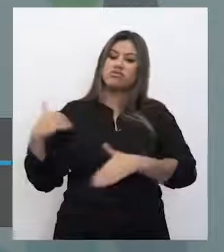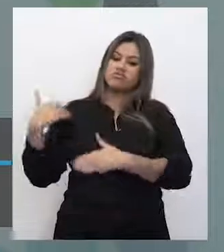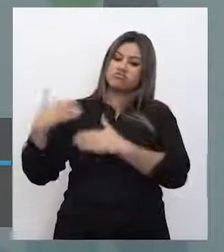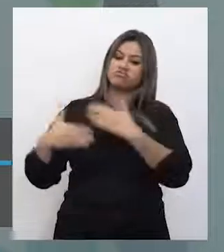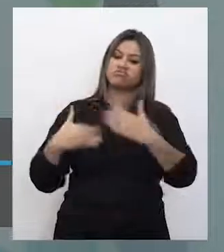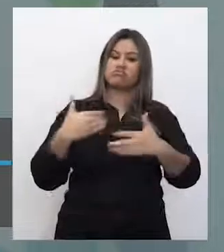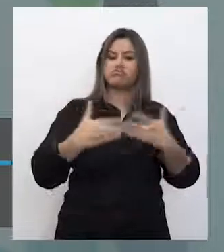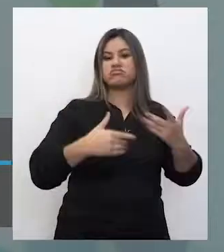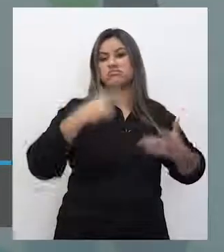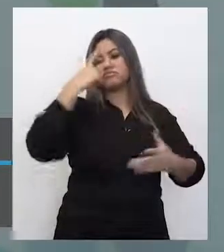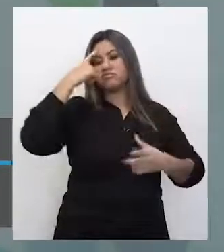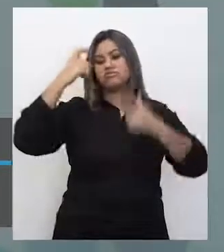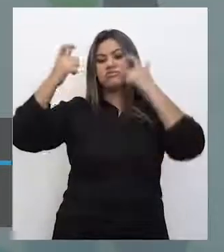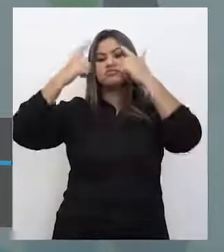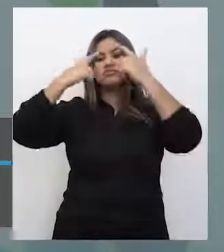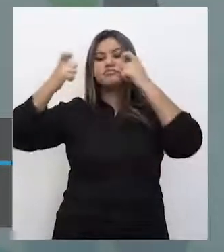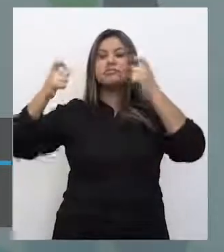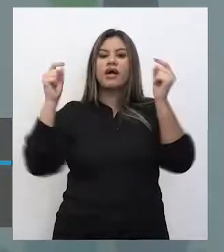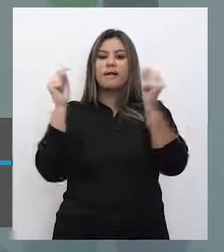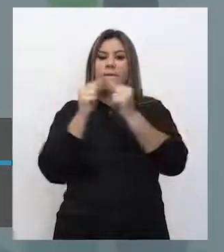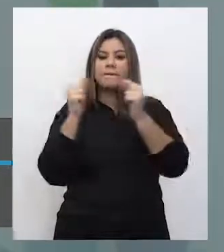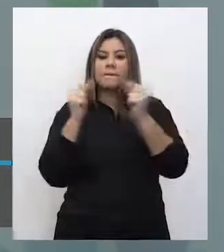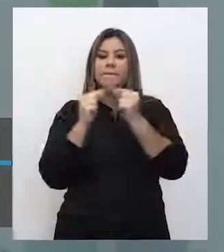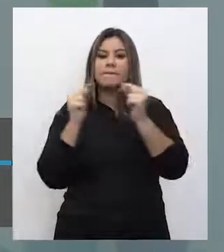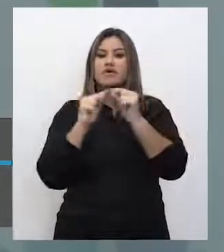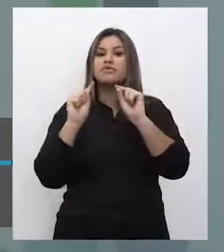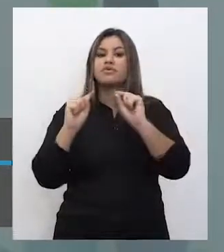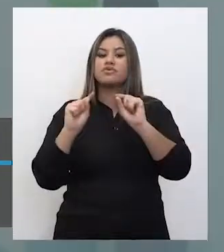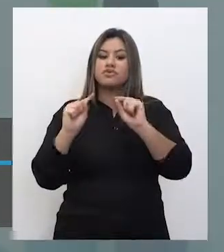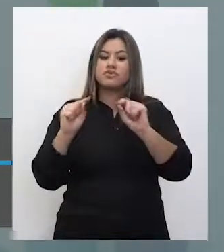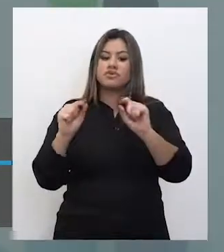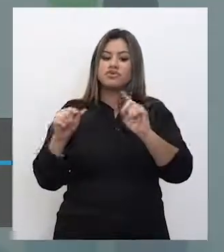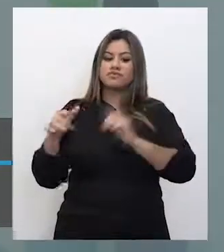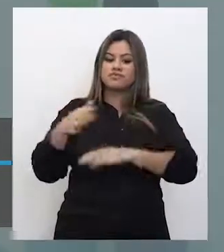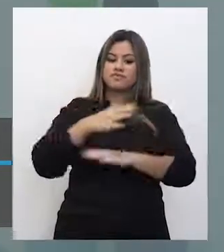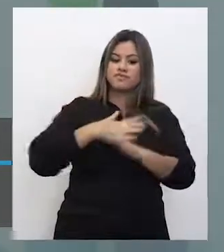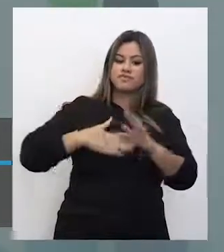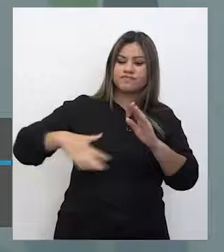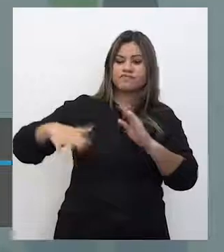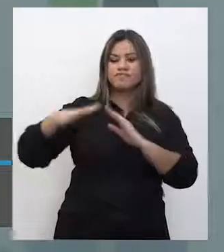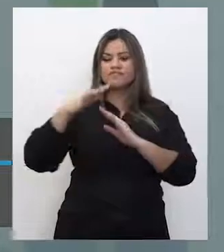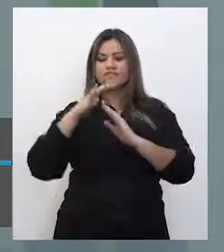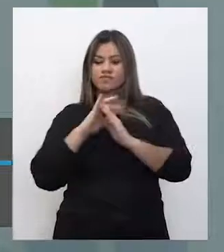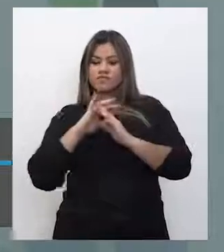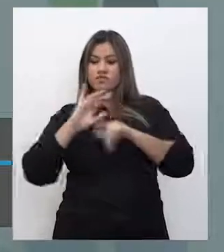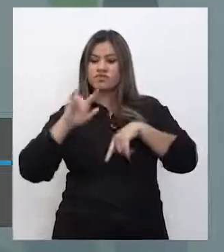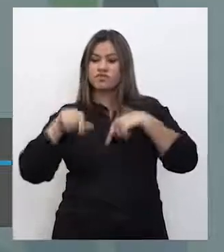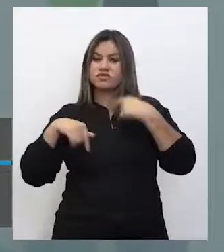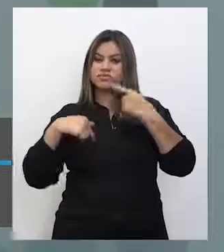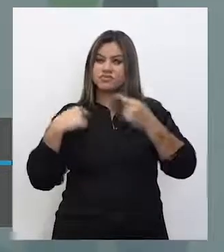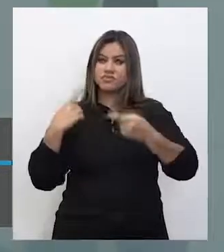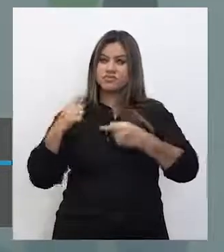Construir ali as ideias que venham em torno disso daí. E depois colocar as consequências e, como na aula anterior eu